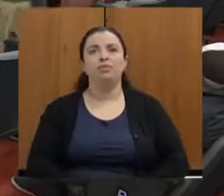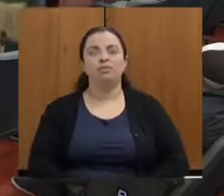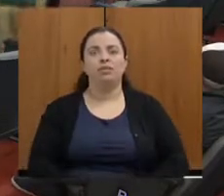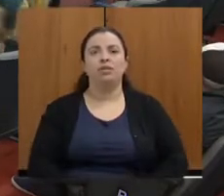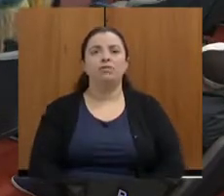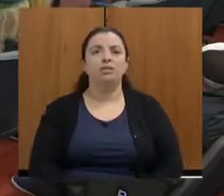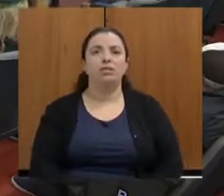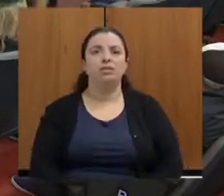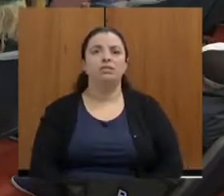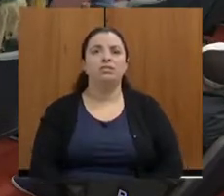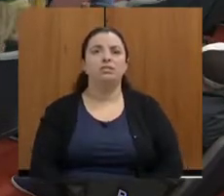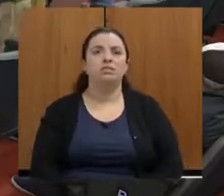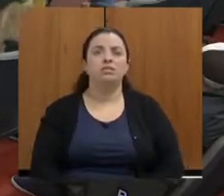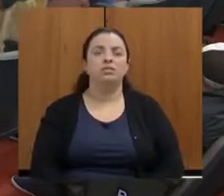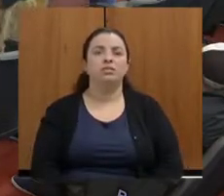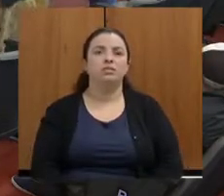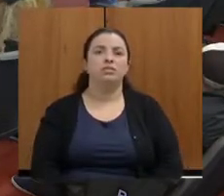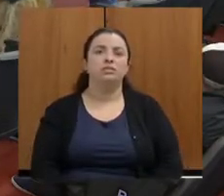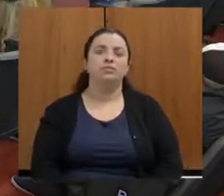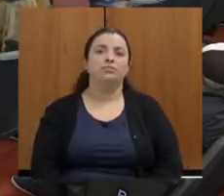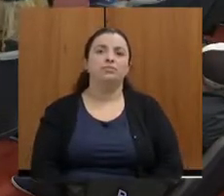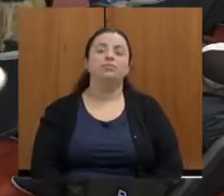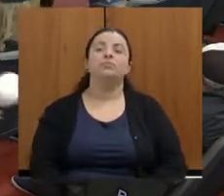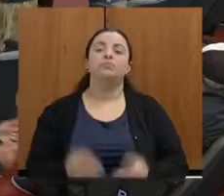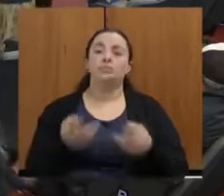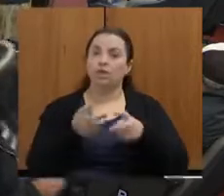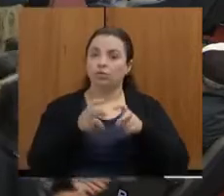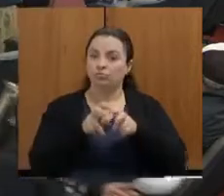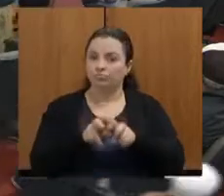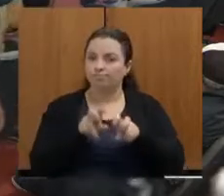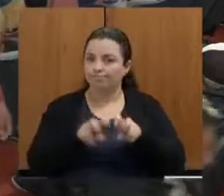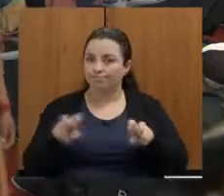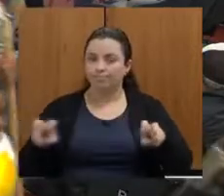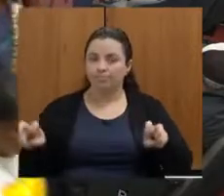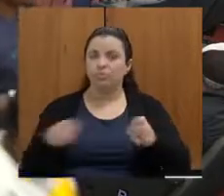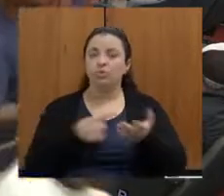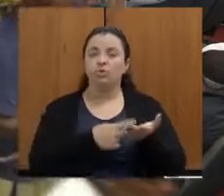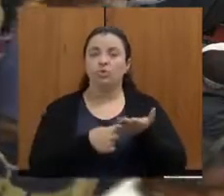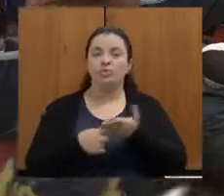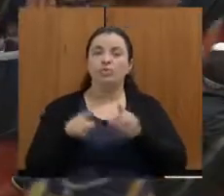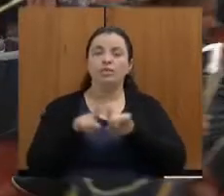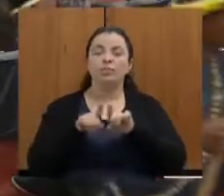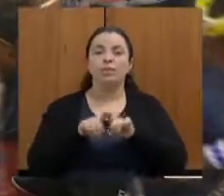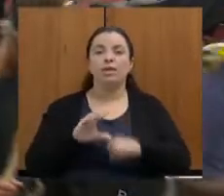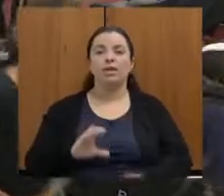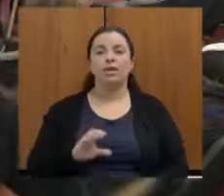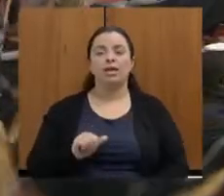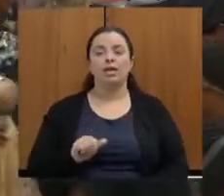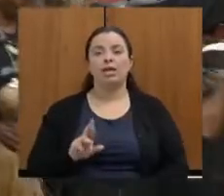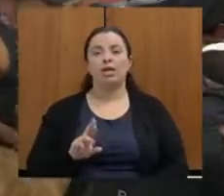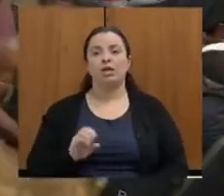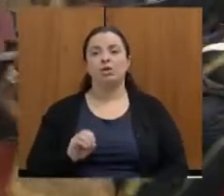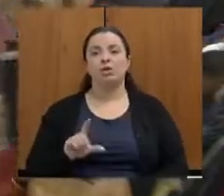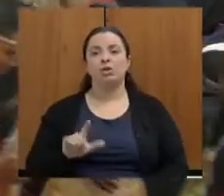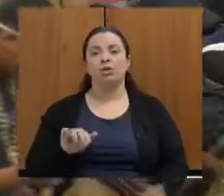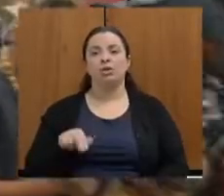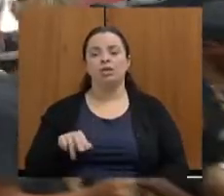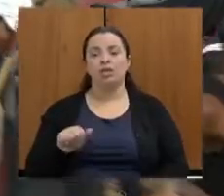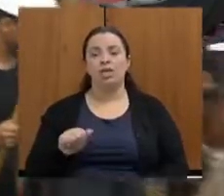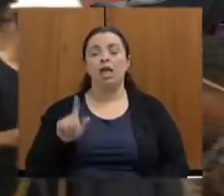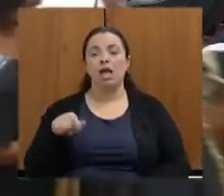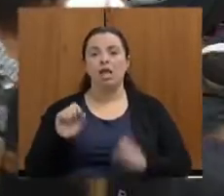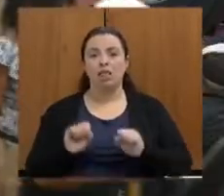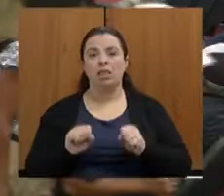e para compor a mesa convido também Carolina morishita Mota Ferreira